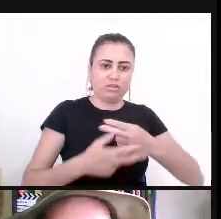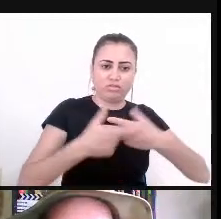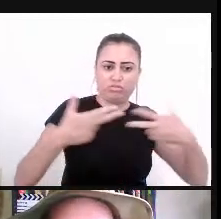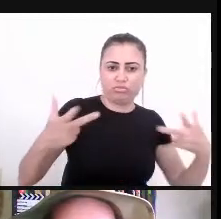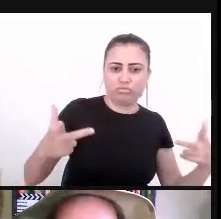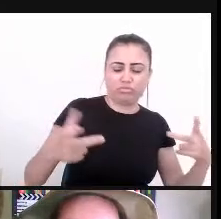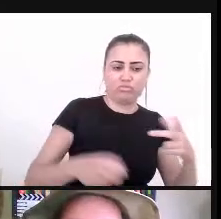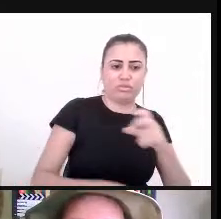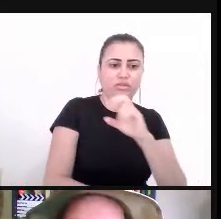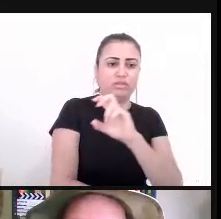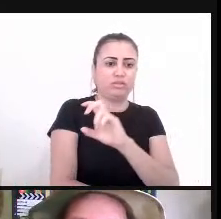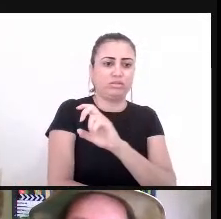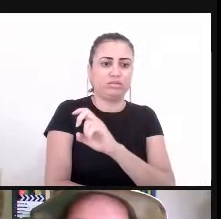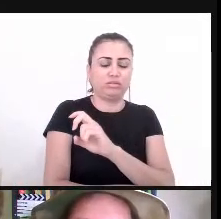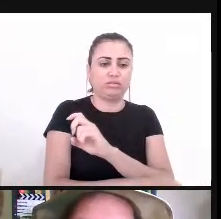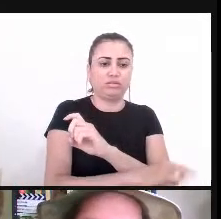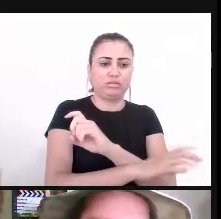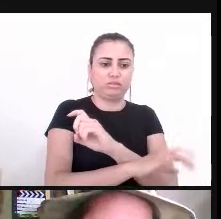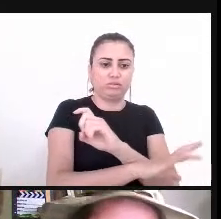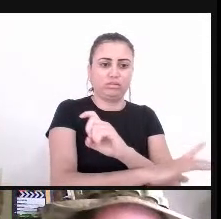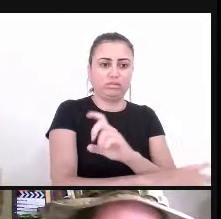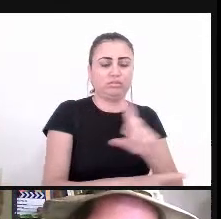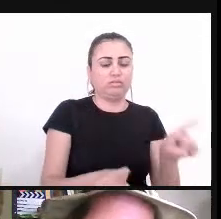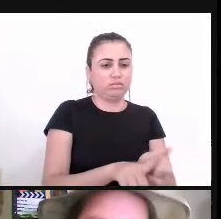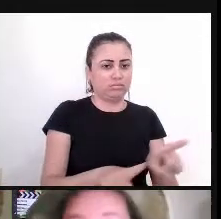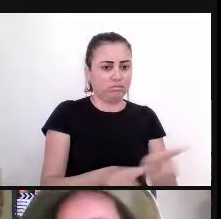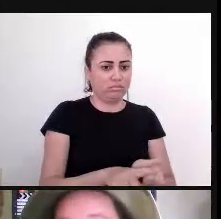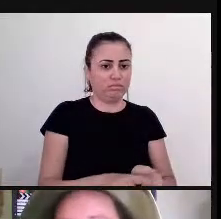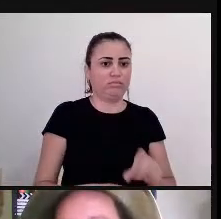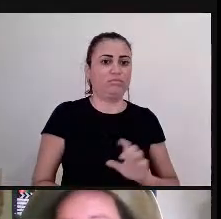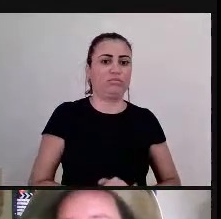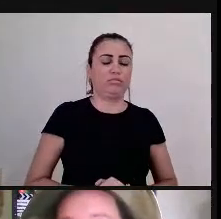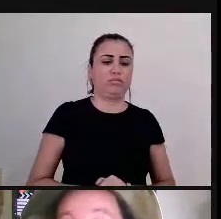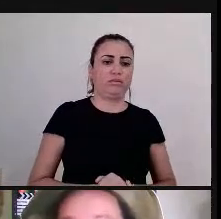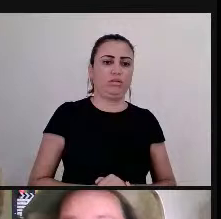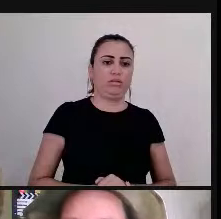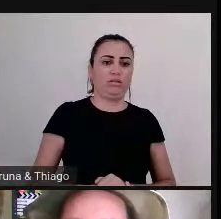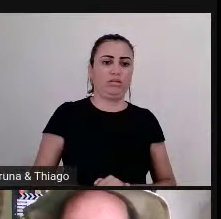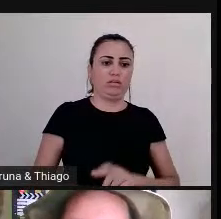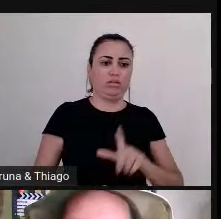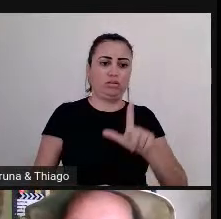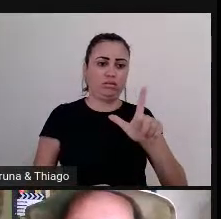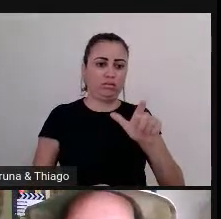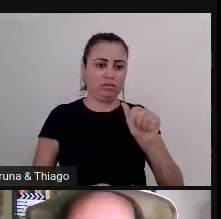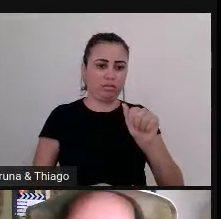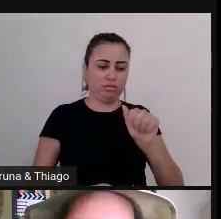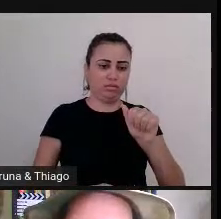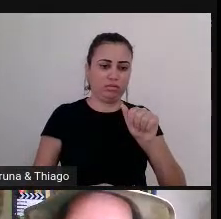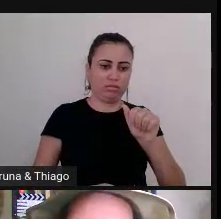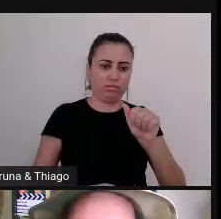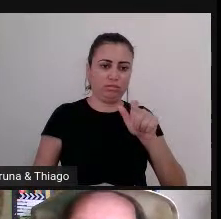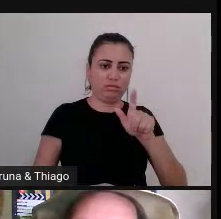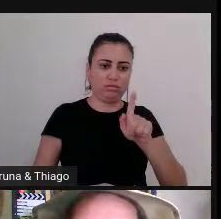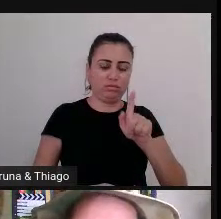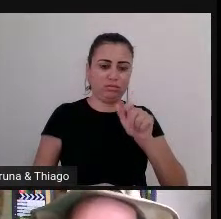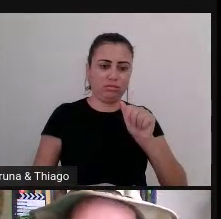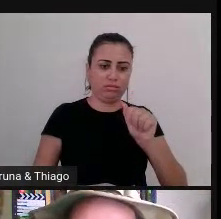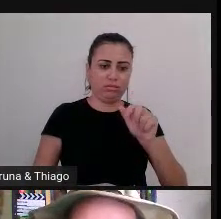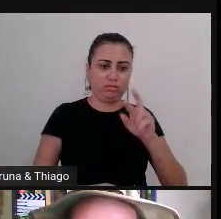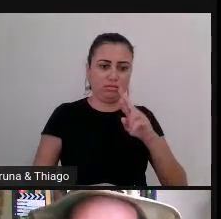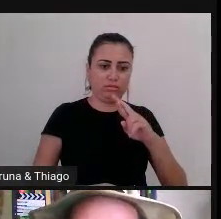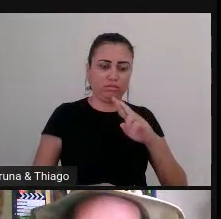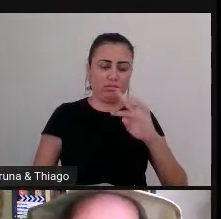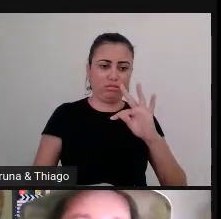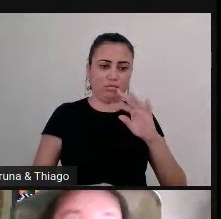são himinópteras. Lagarta de fogo e taturana, lepidóptero. Lagarta de borboleta, né, mariposa. E lacrais são os